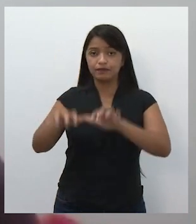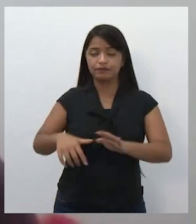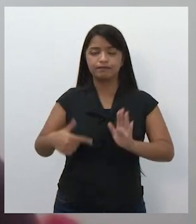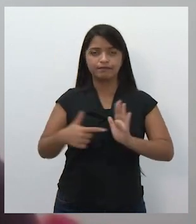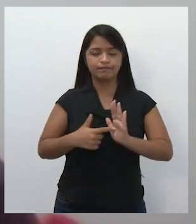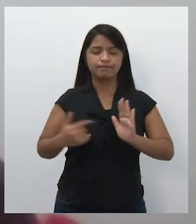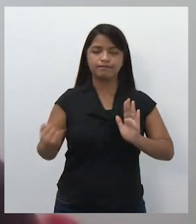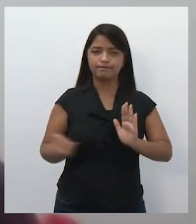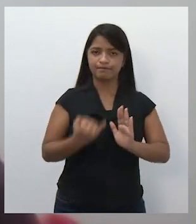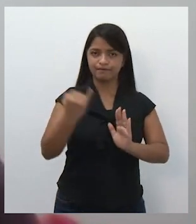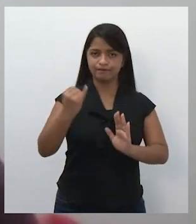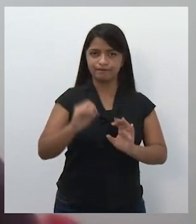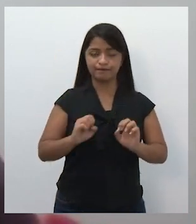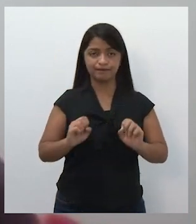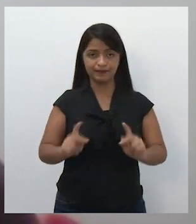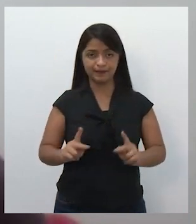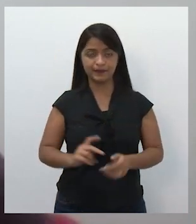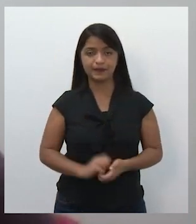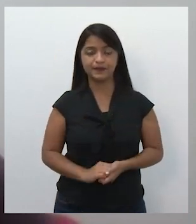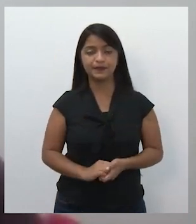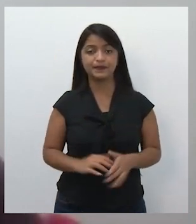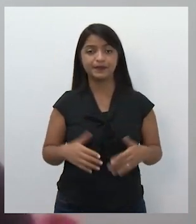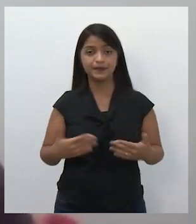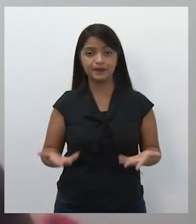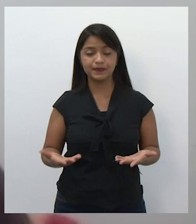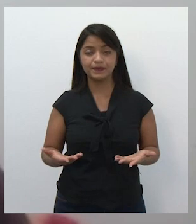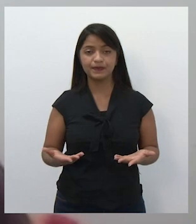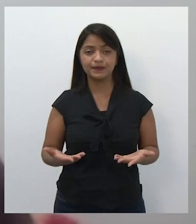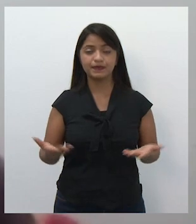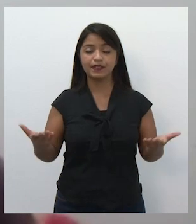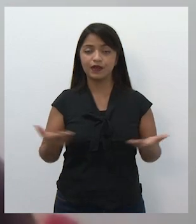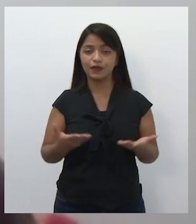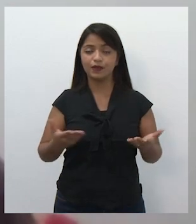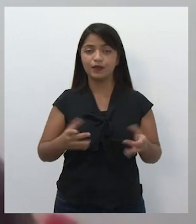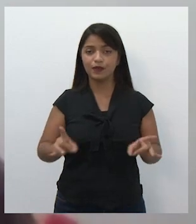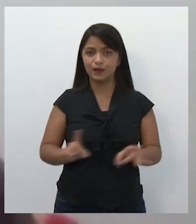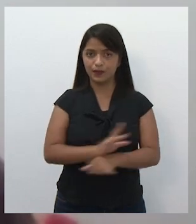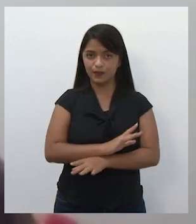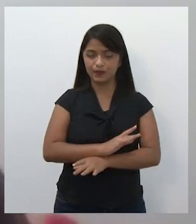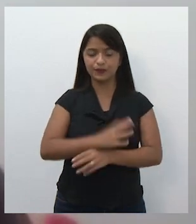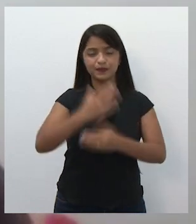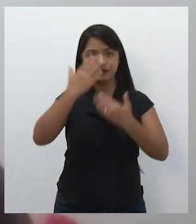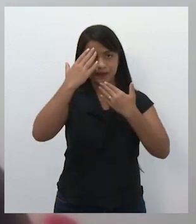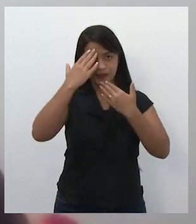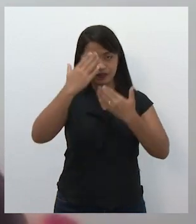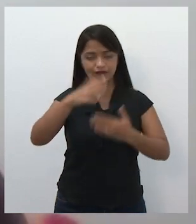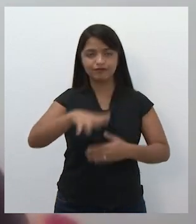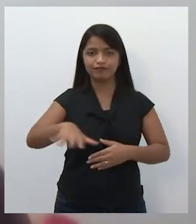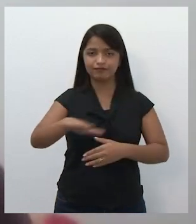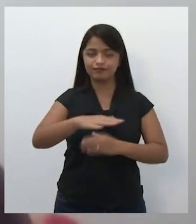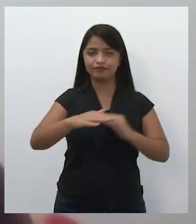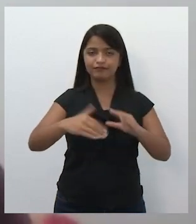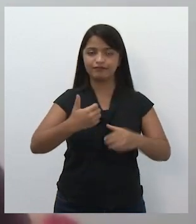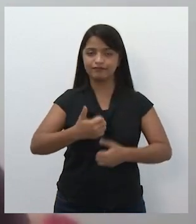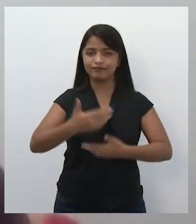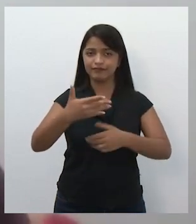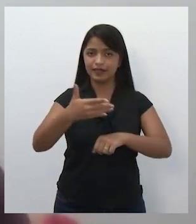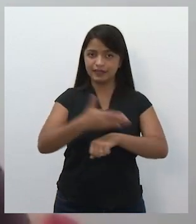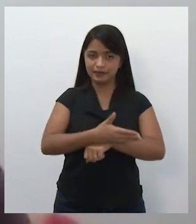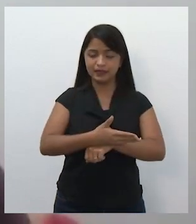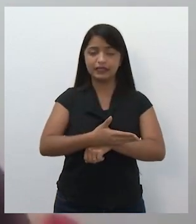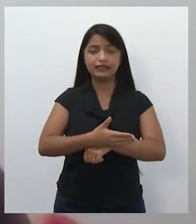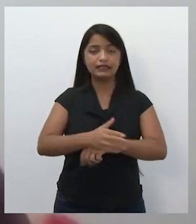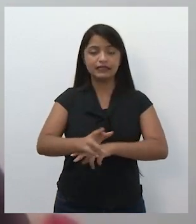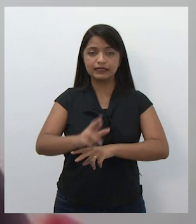e é muito importante. Tá bom? Então, a gente encerra por hoje. Eu agradeço imensamente a participação de todos vocês. E o que a gente não